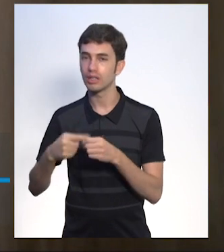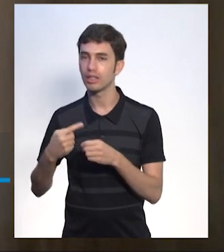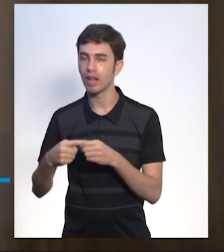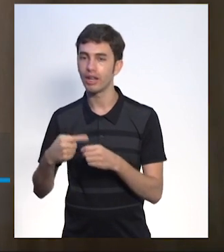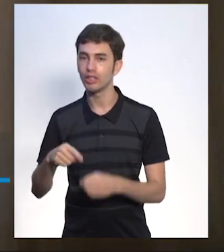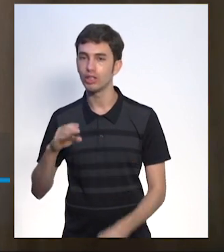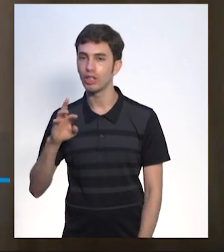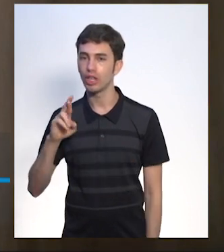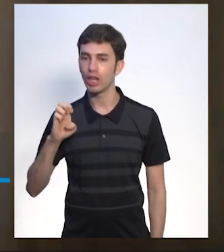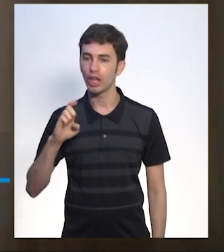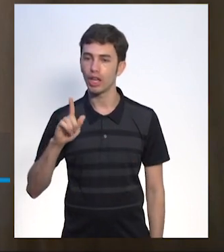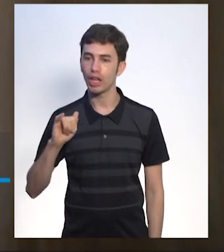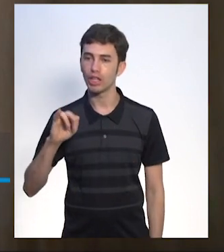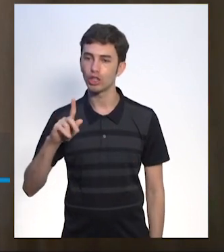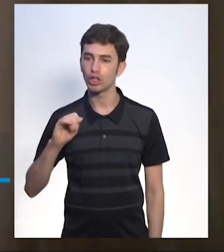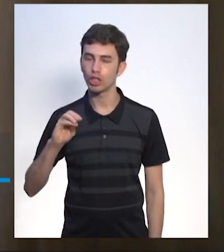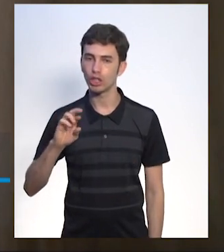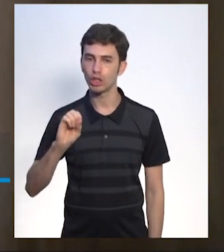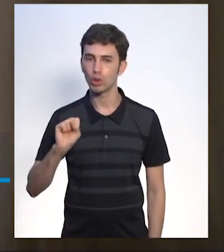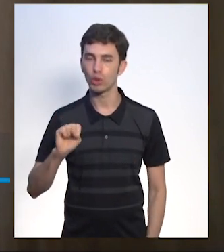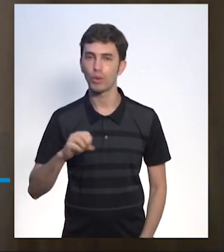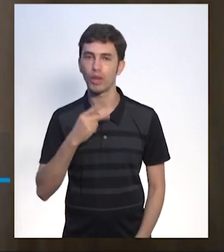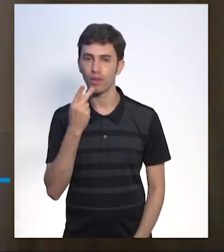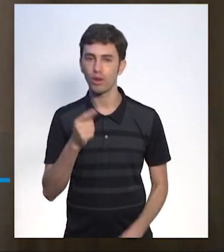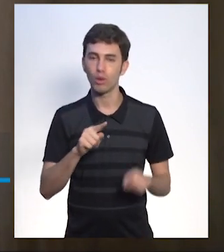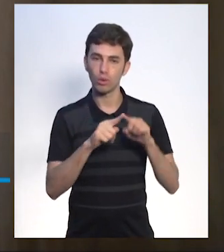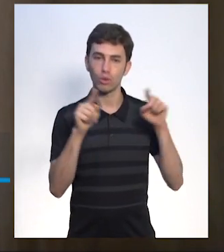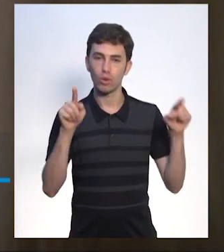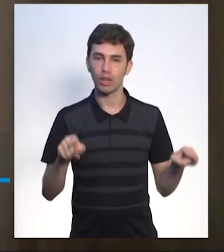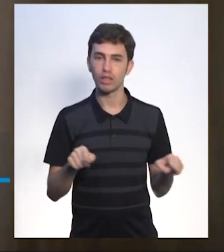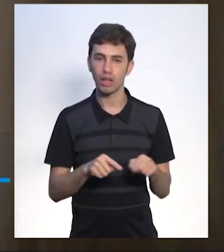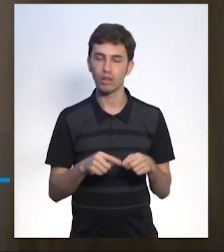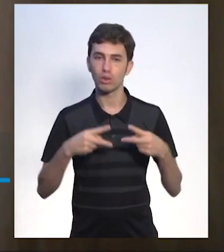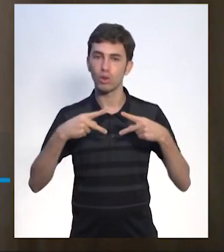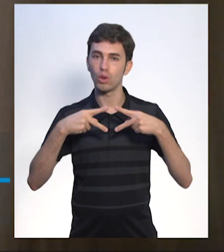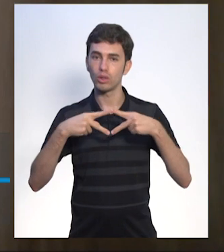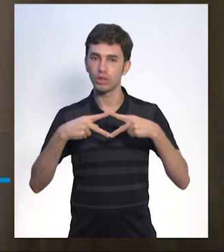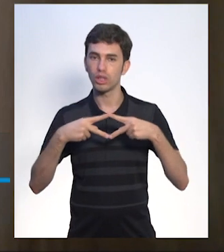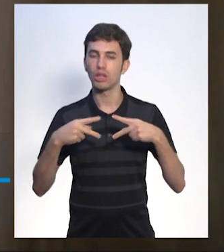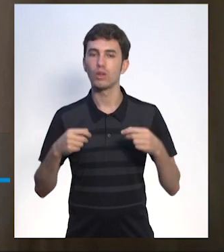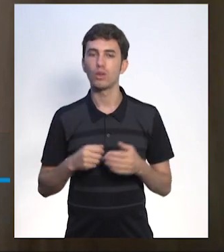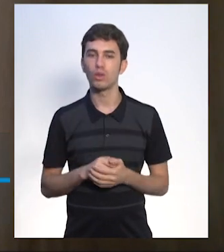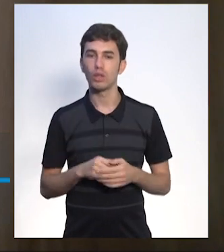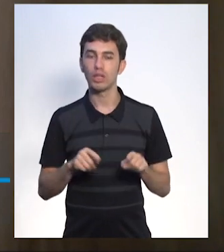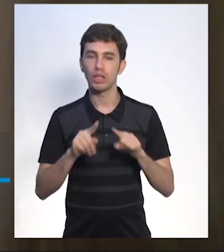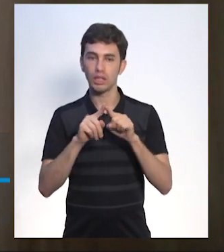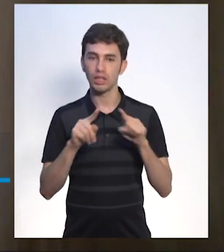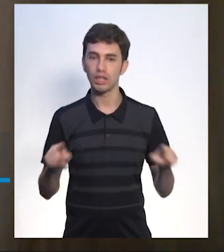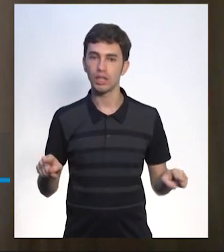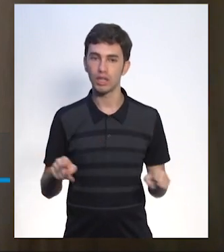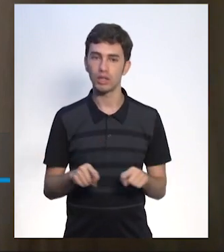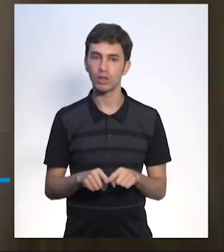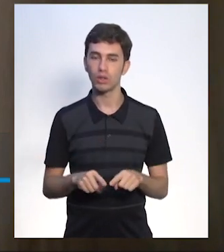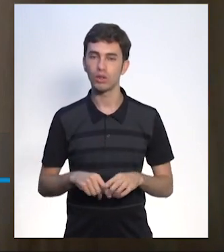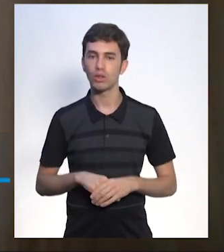Ela respondeu 4 deles, tá? Beleza. Quadrado, losango e